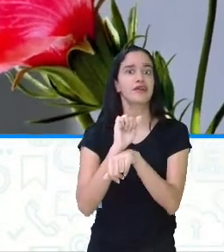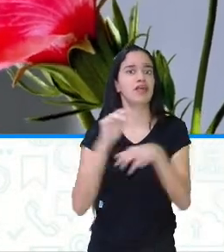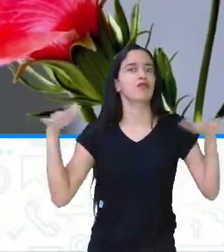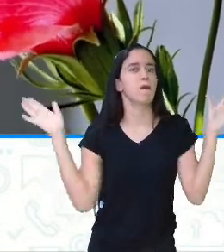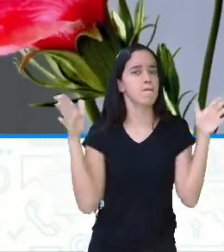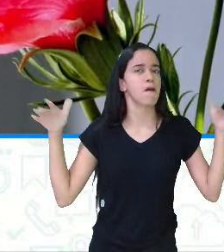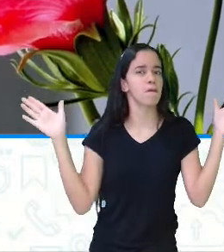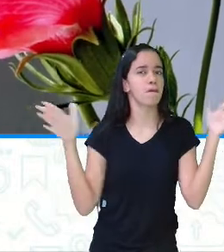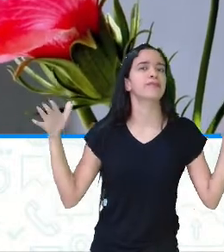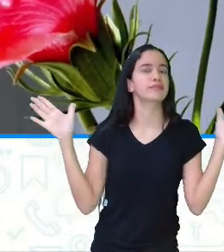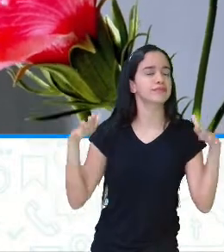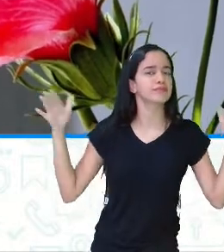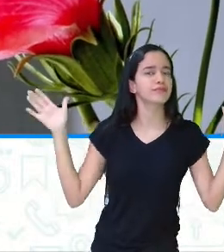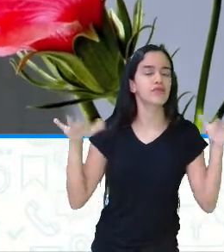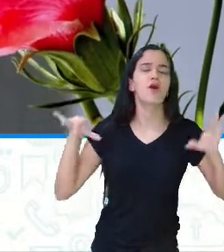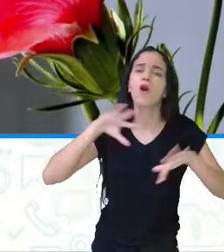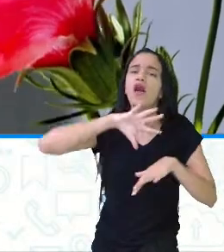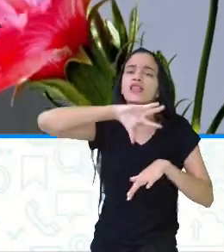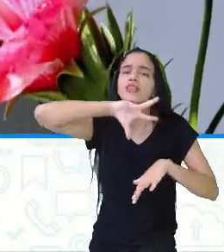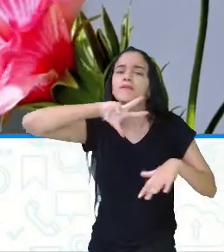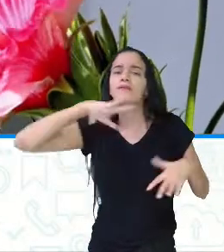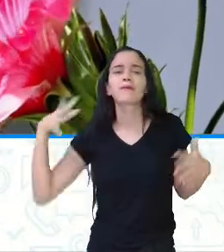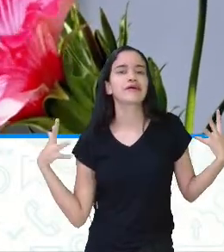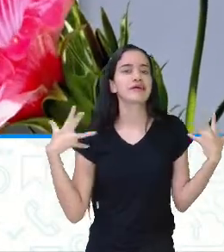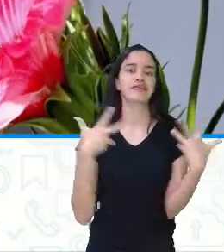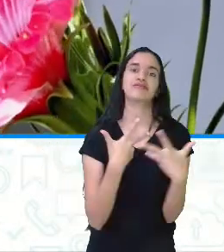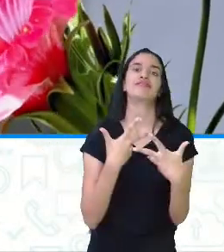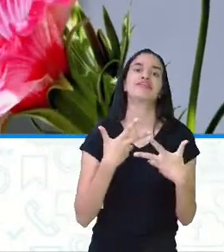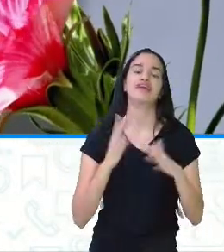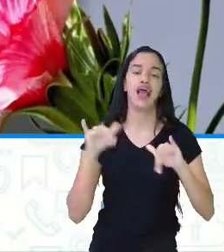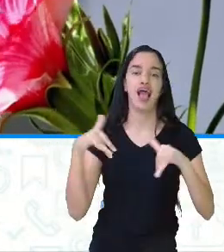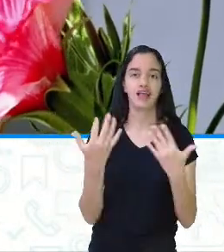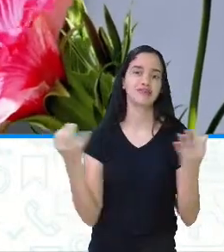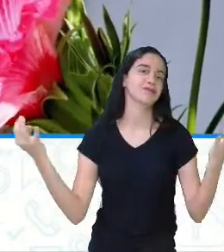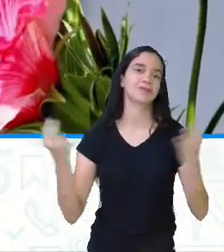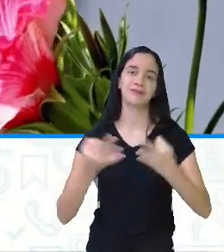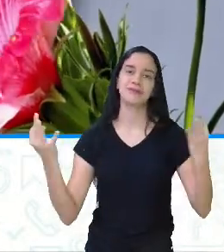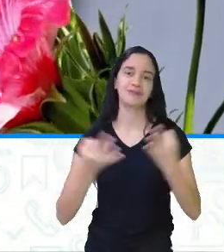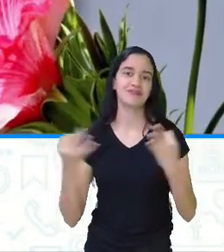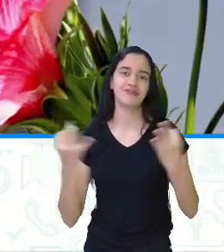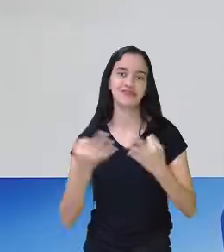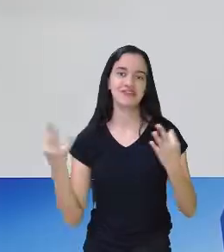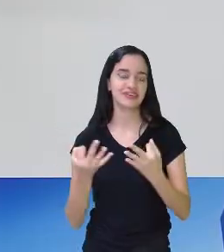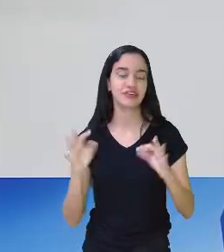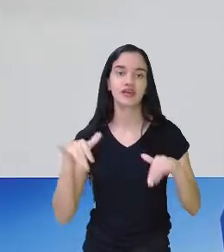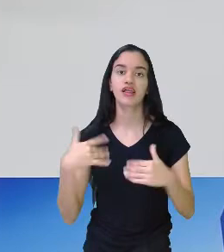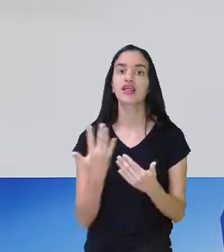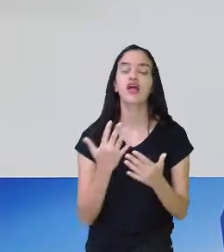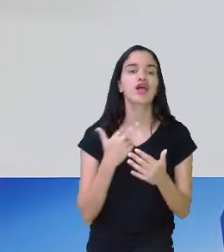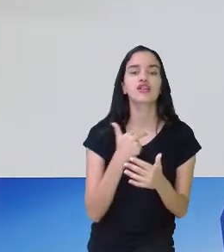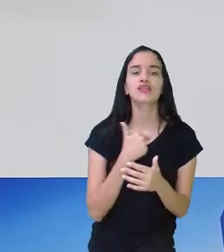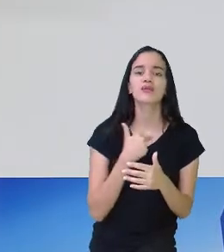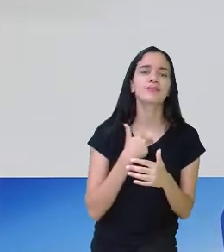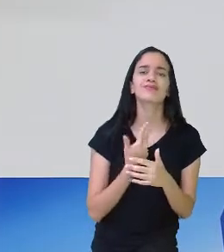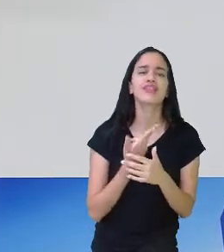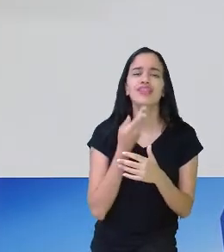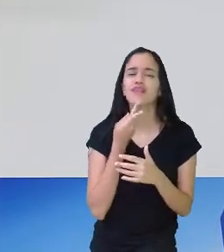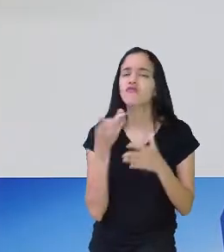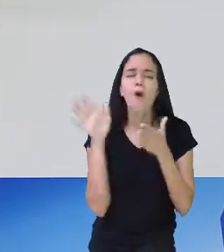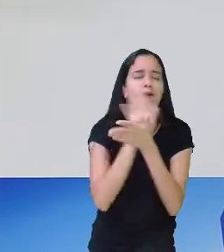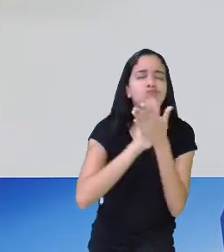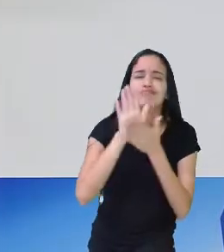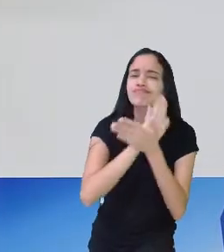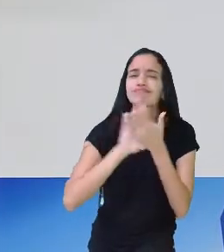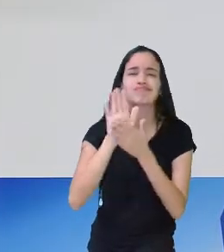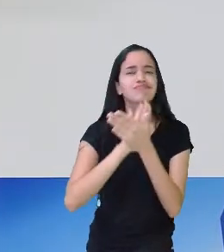coisa impressionante, né? Um animal maravilhoso. A natureza é perfeita, gente. Não posso falar nada da natureza, a